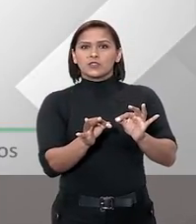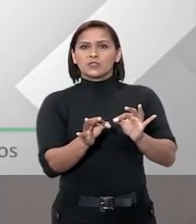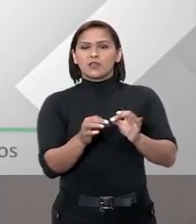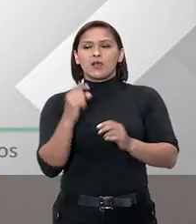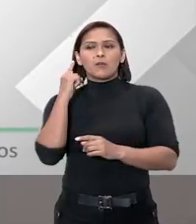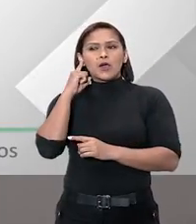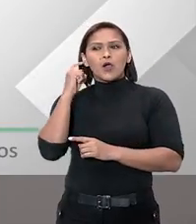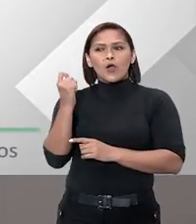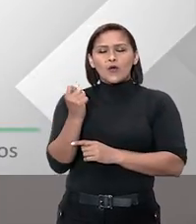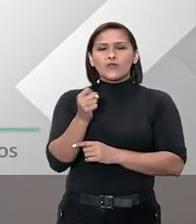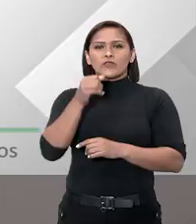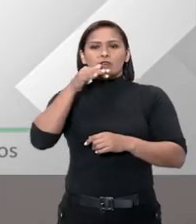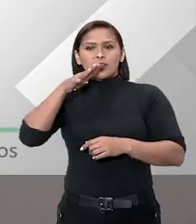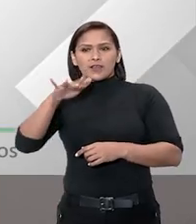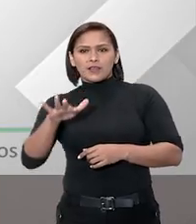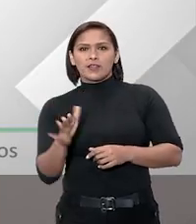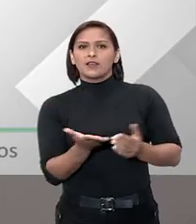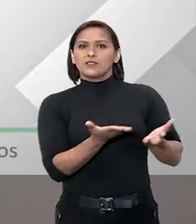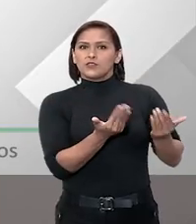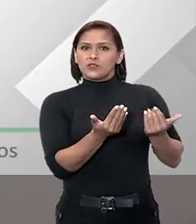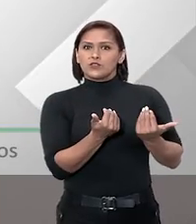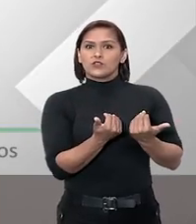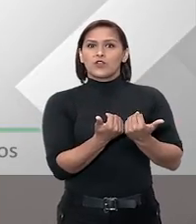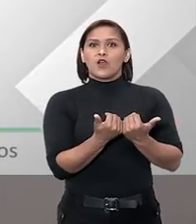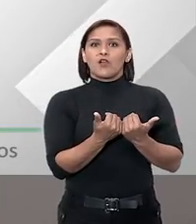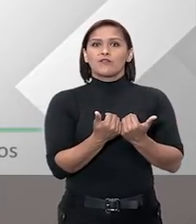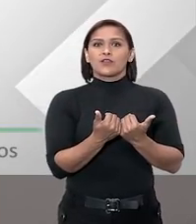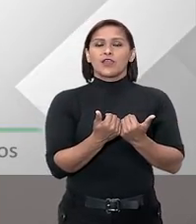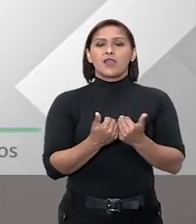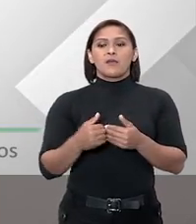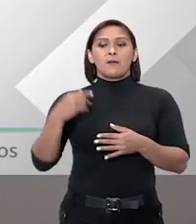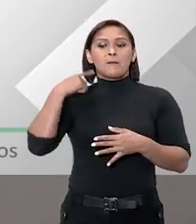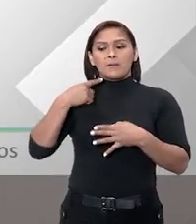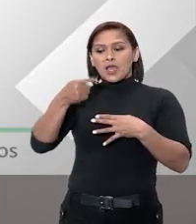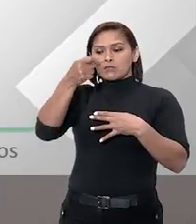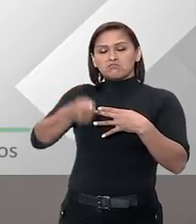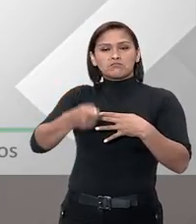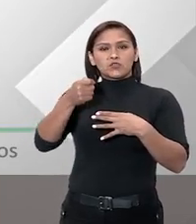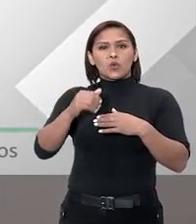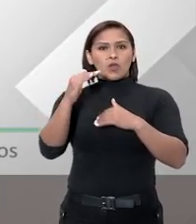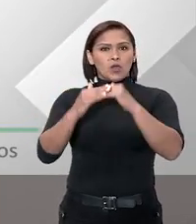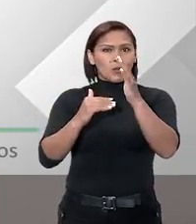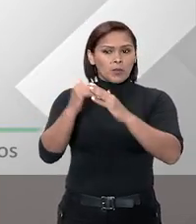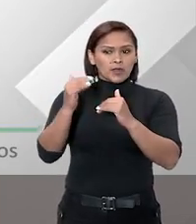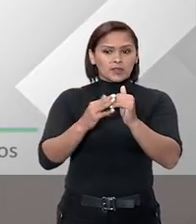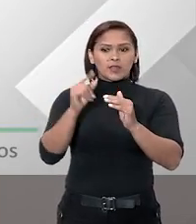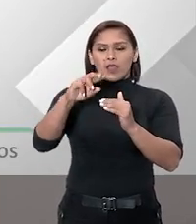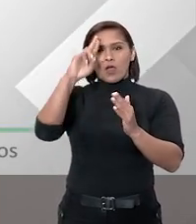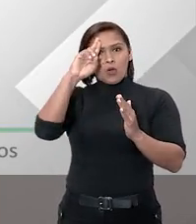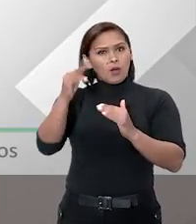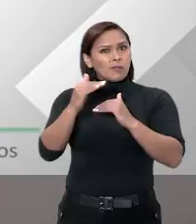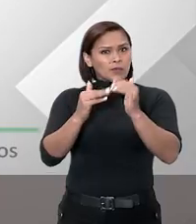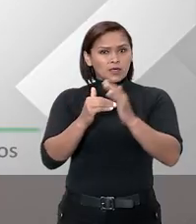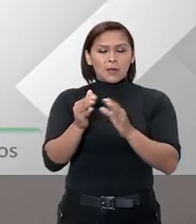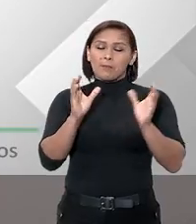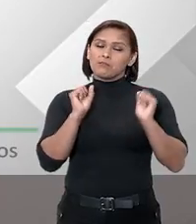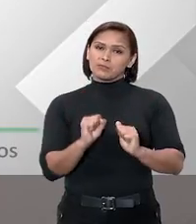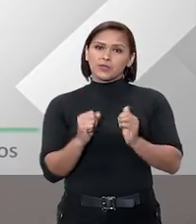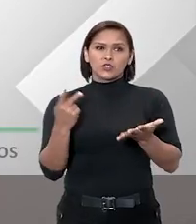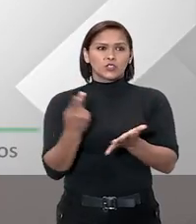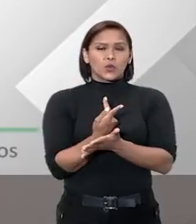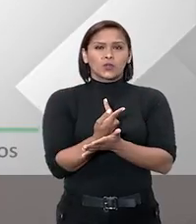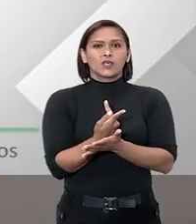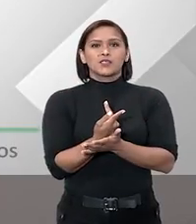das crianças e adolescentes pela autoridade competente perante a justiça, o sistema de justiça. Isso pode ocorrer tanto em sede